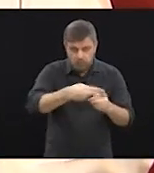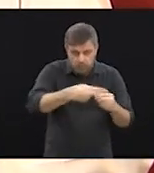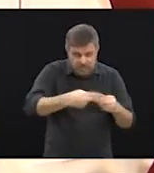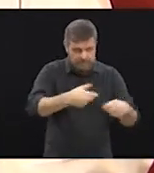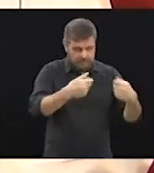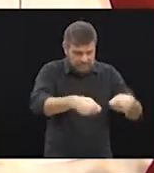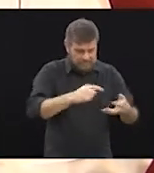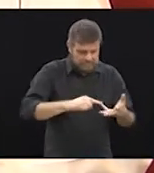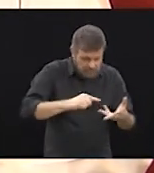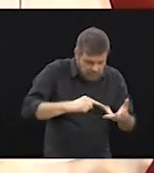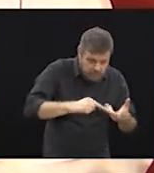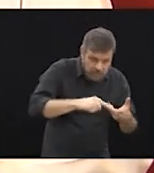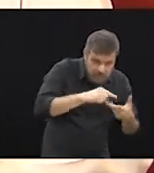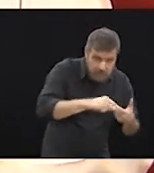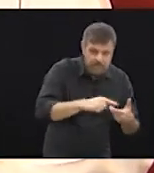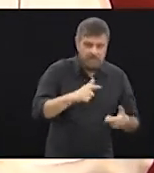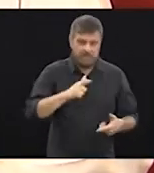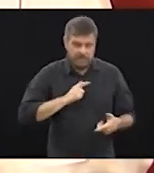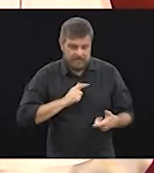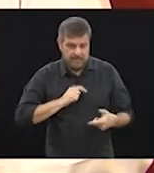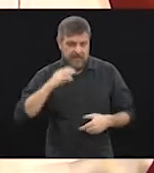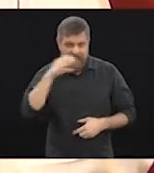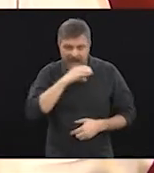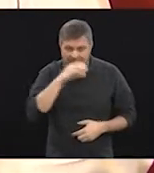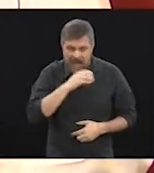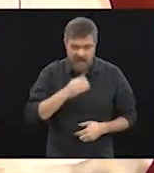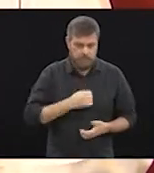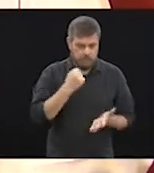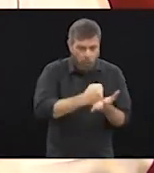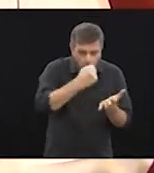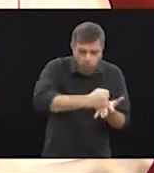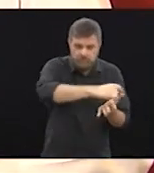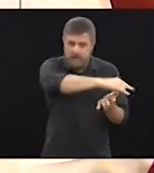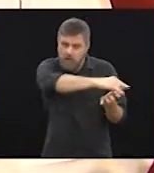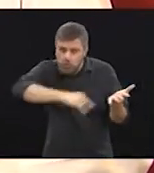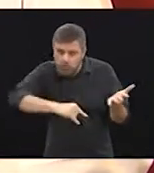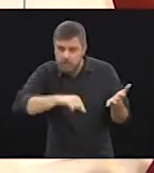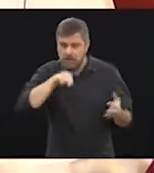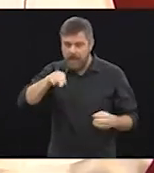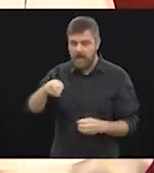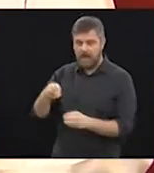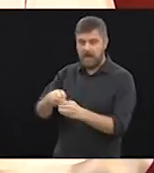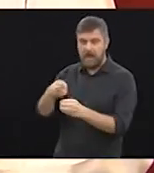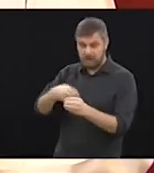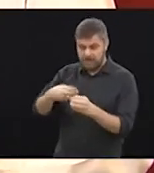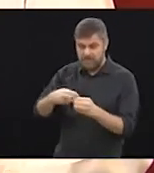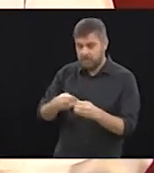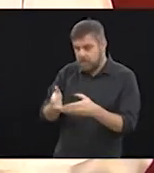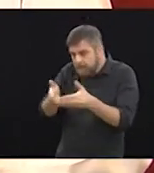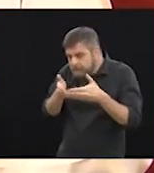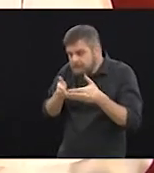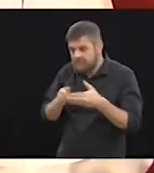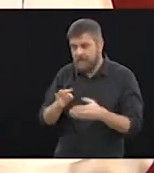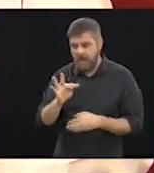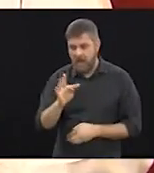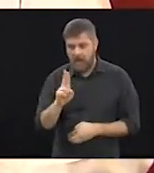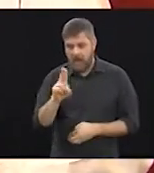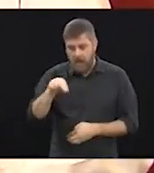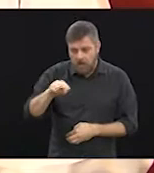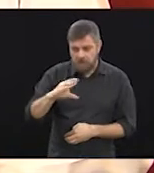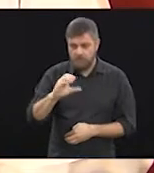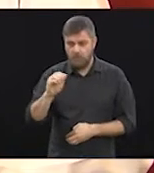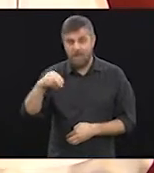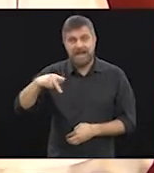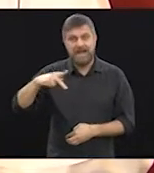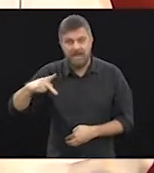que a Unicamp precisa para ter uma maior agilidade, todos os contratos são realizados, a grande maioria deles, pelo